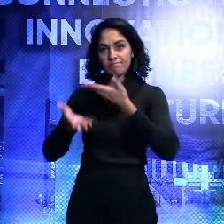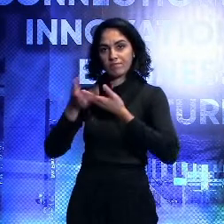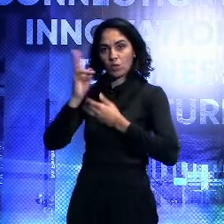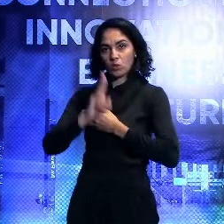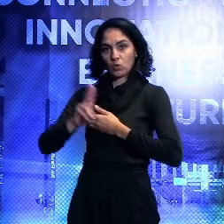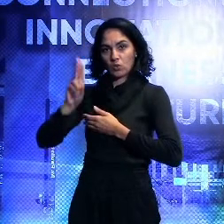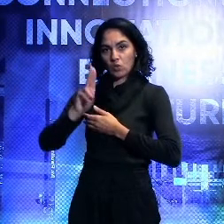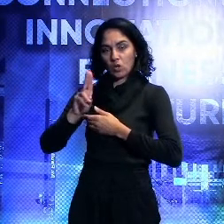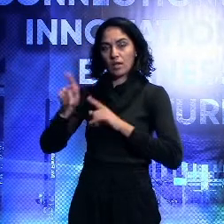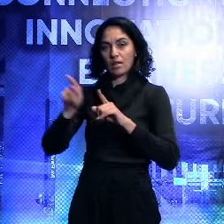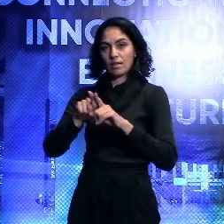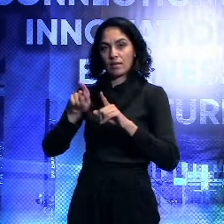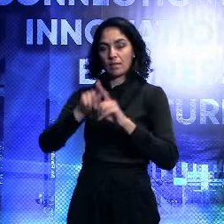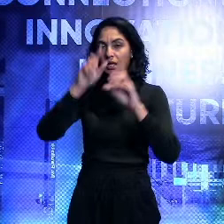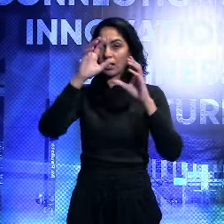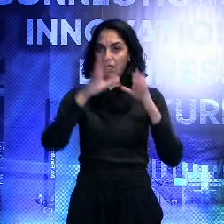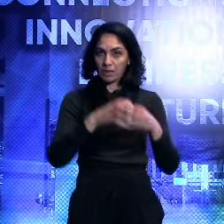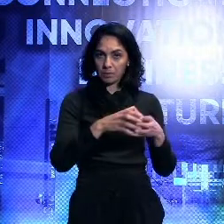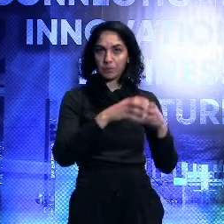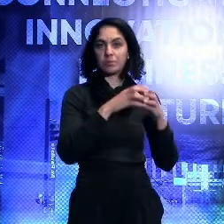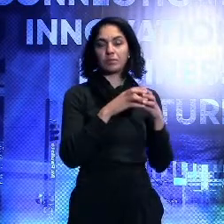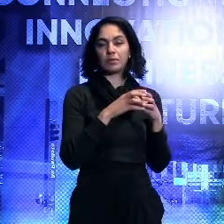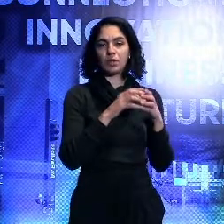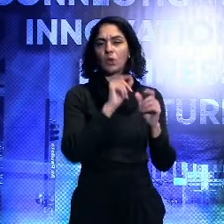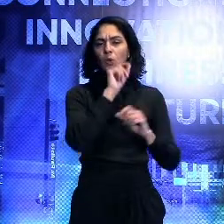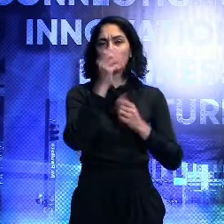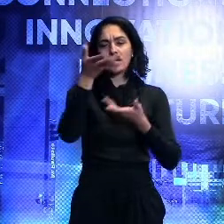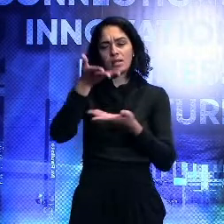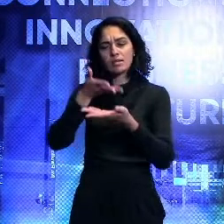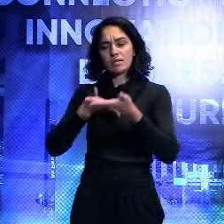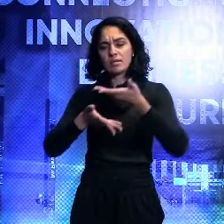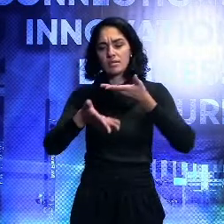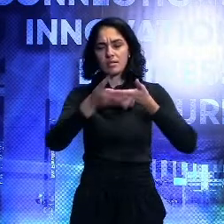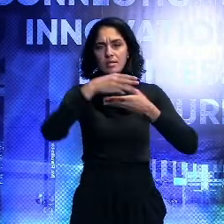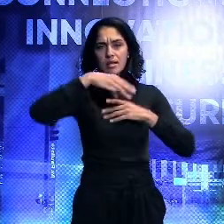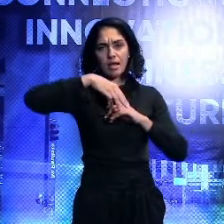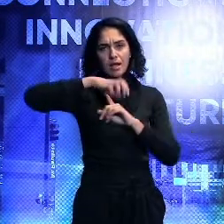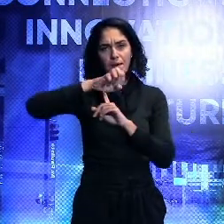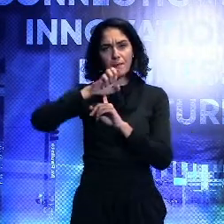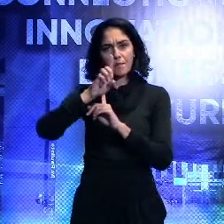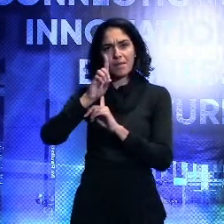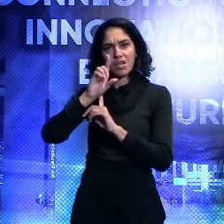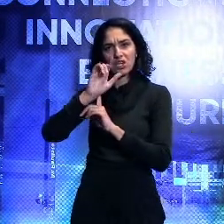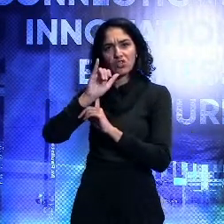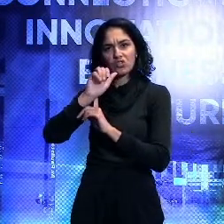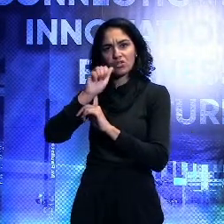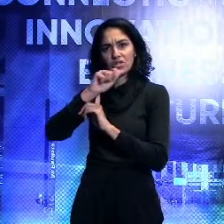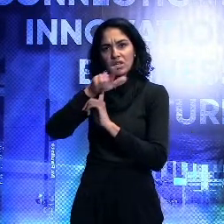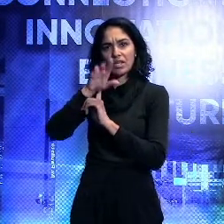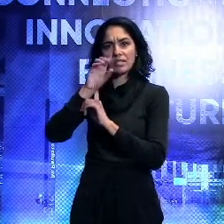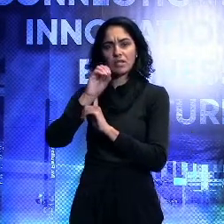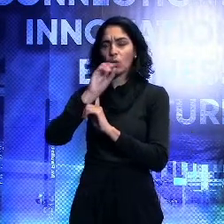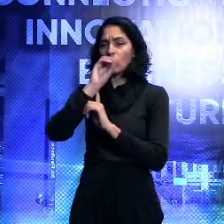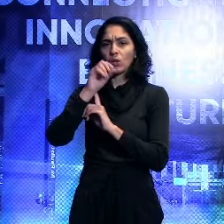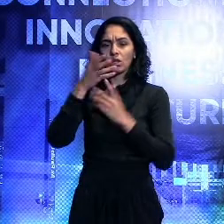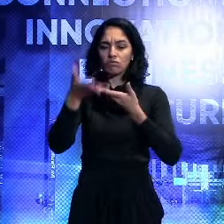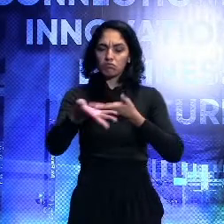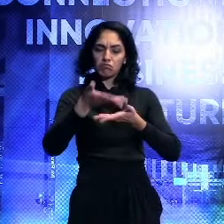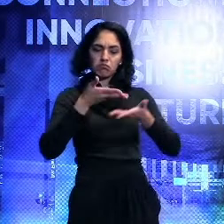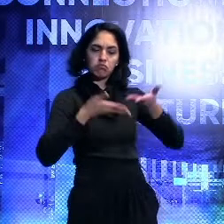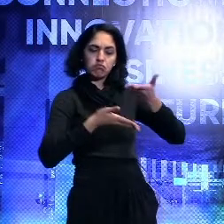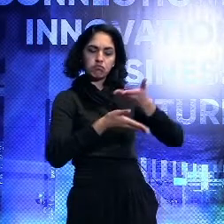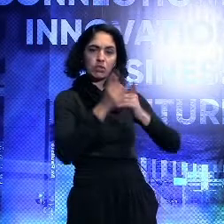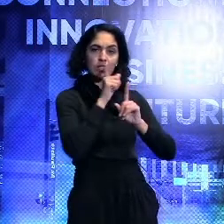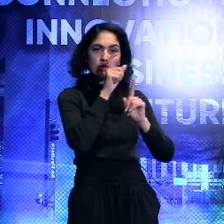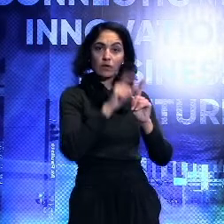de forma humanizada. O que é mediação? A gente vai olhar para a ficha da persona ou a sua representação como uma peça de